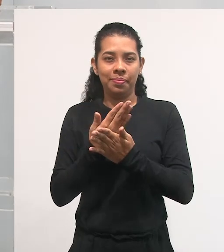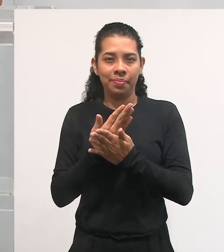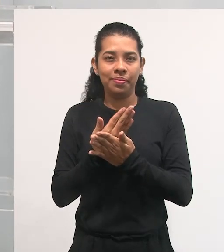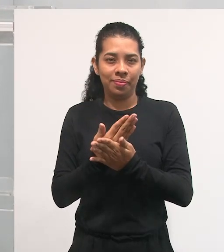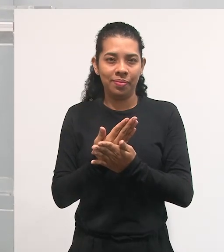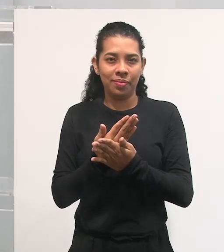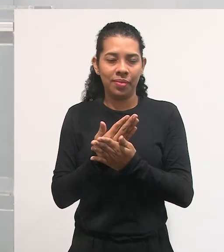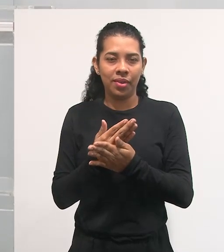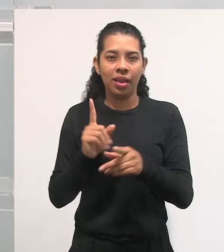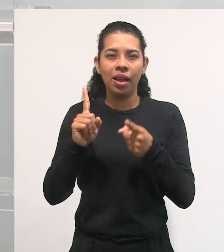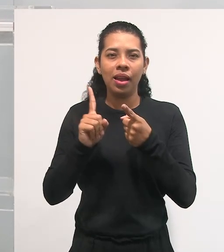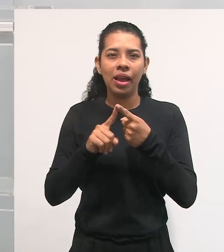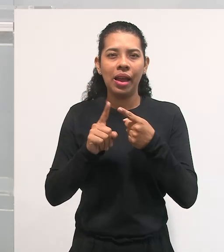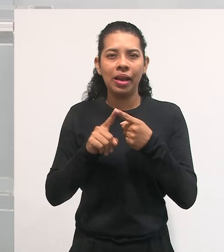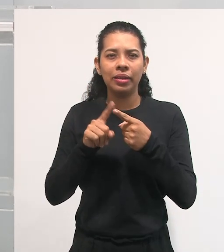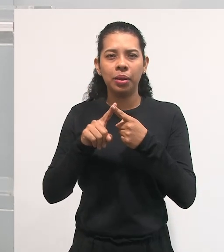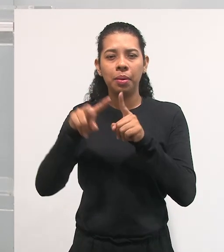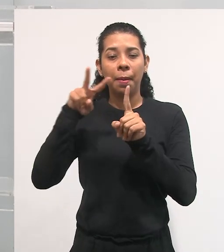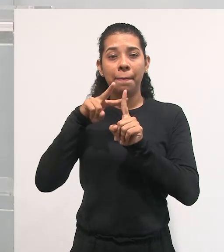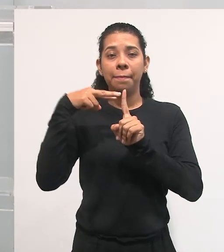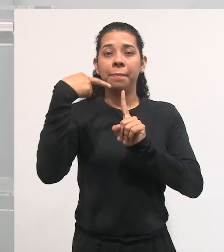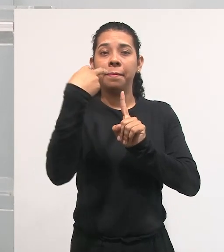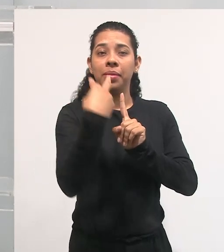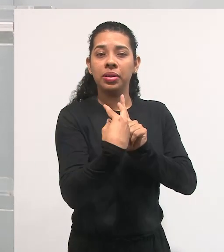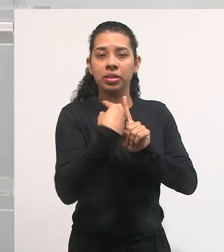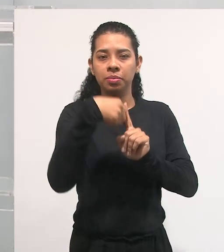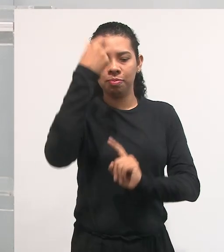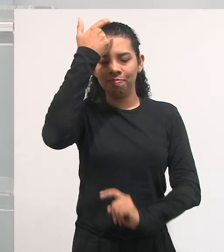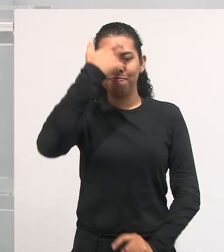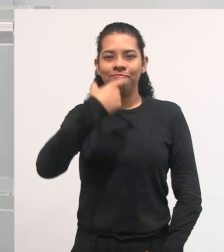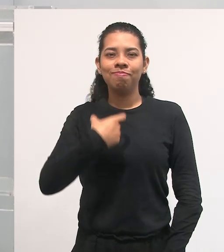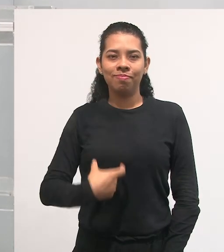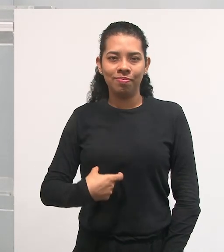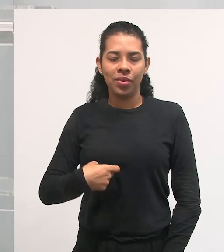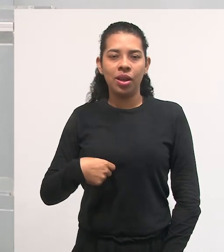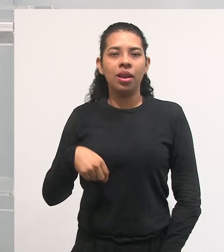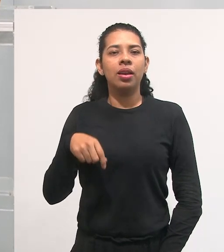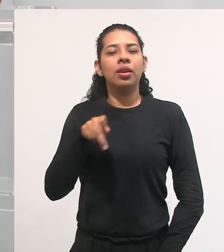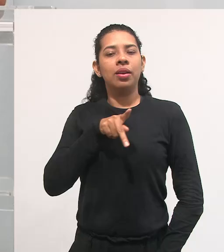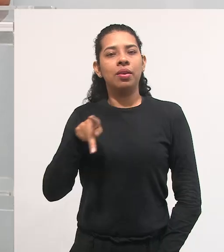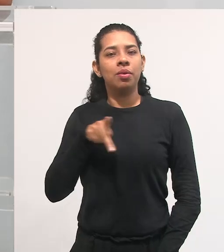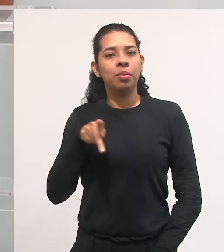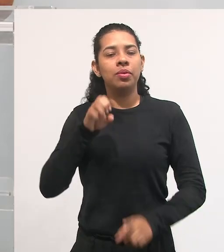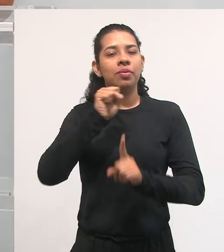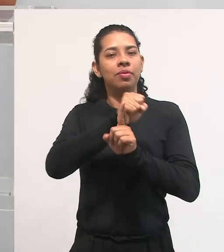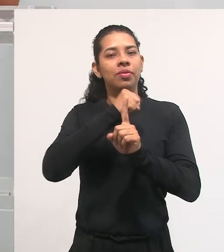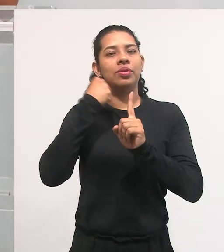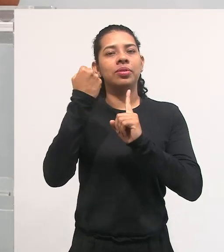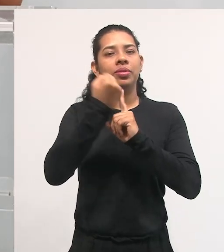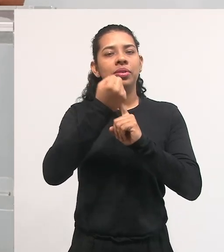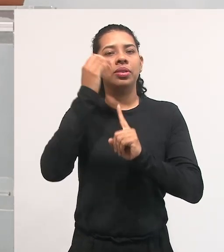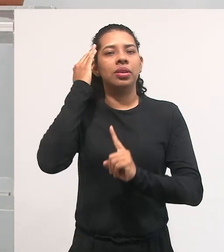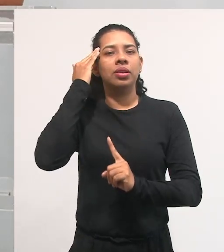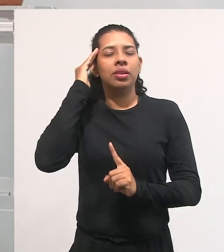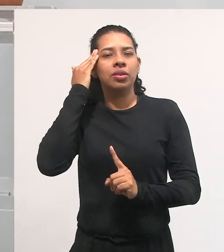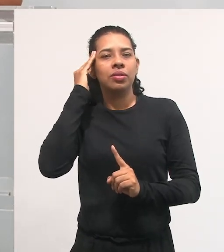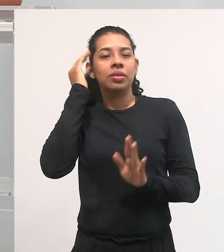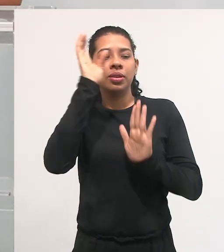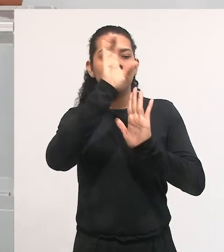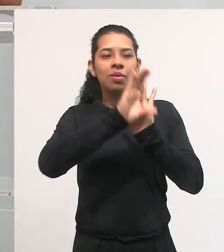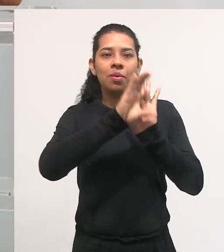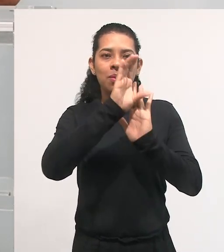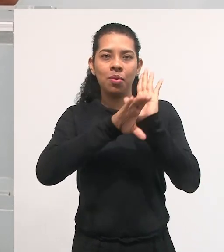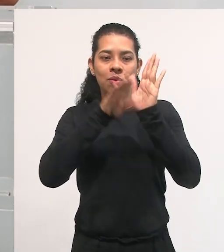escola e qual que é a a perspectiva de sujeito é que eu vou ter essa sociedade